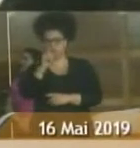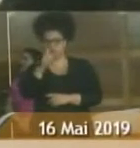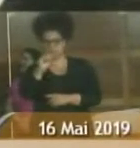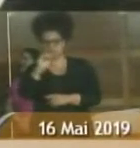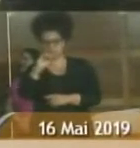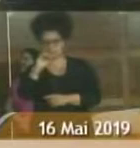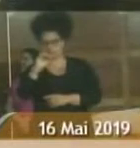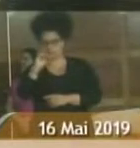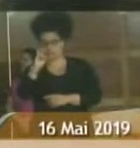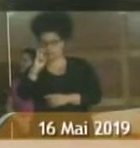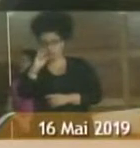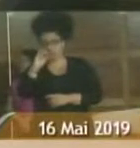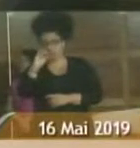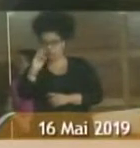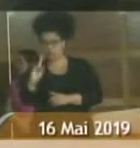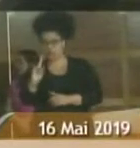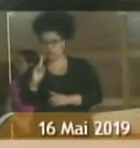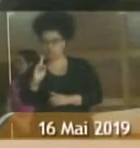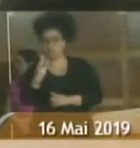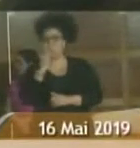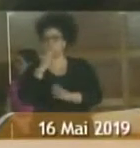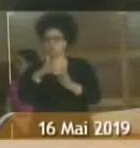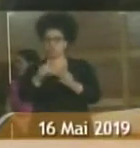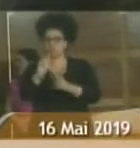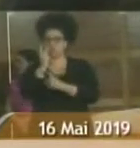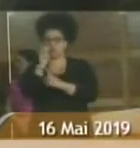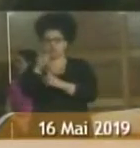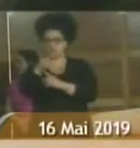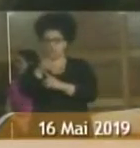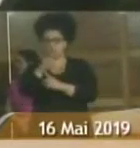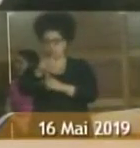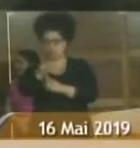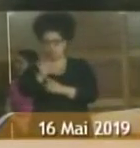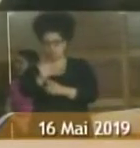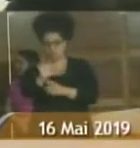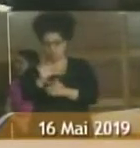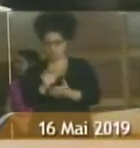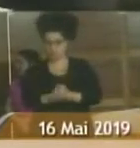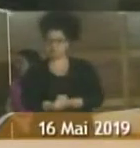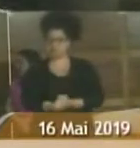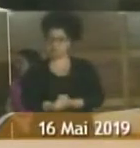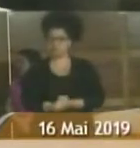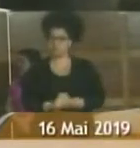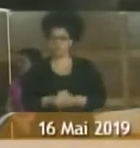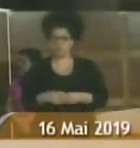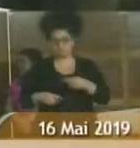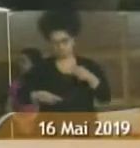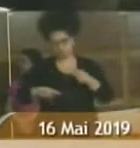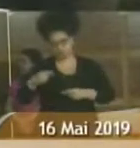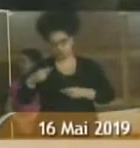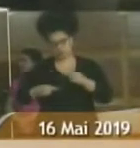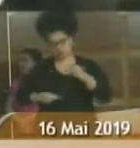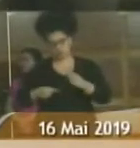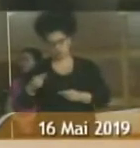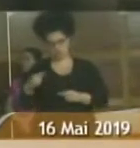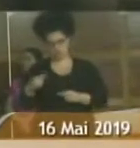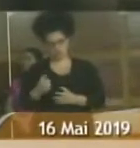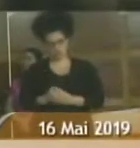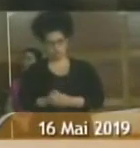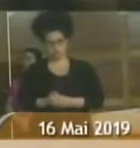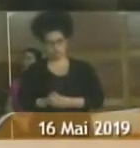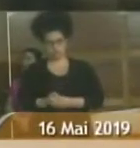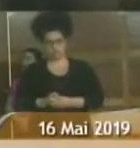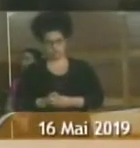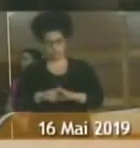02180205001, requerido por Henrique Nardelli Rosa e Neuza Terezinha Nardelli Rosa. Em discussão única,